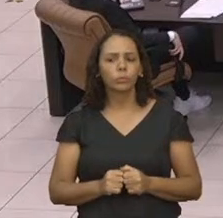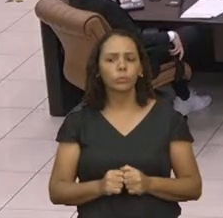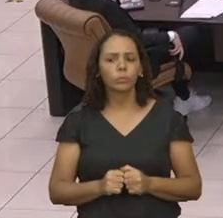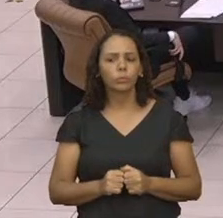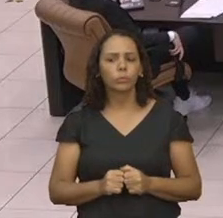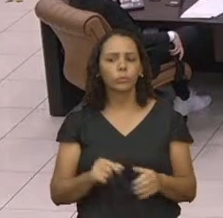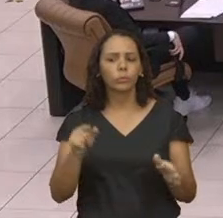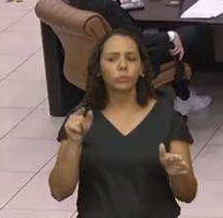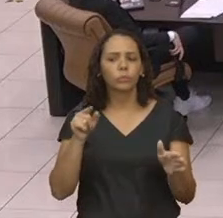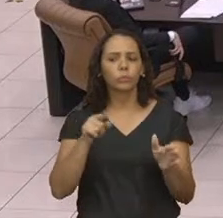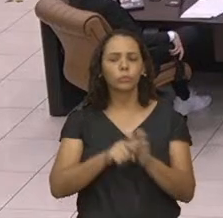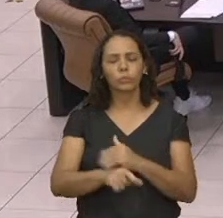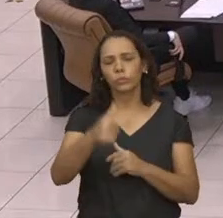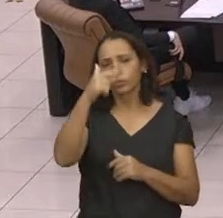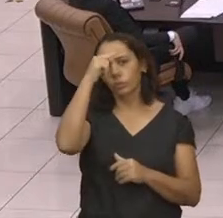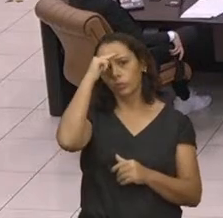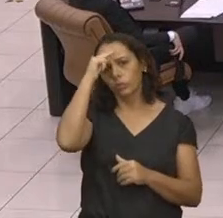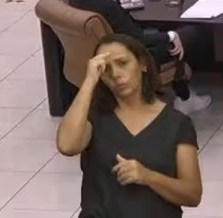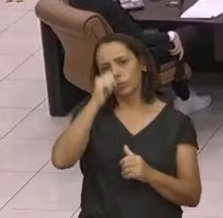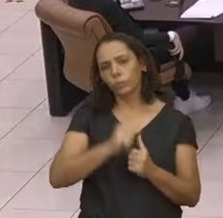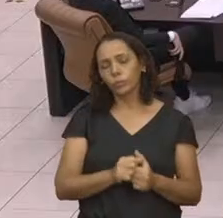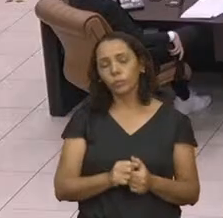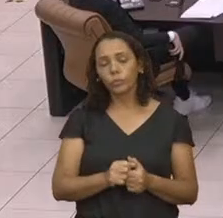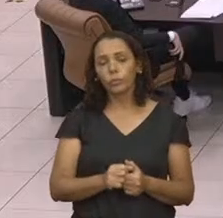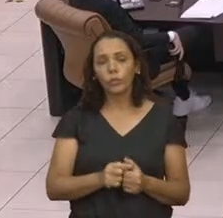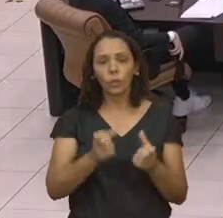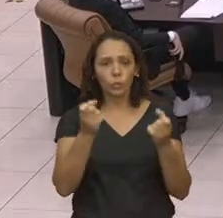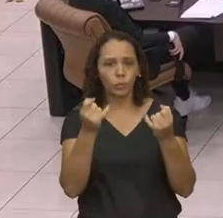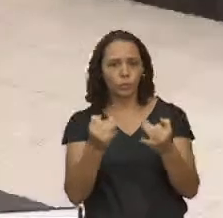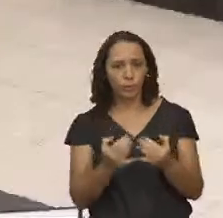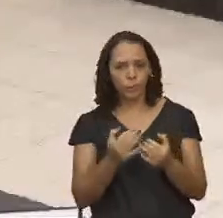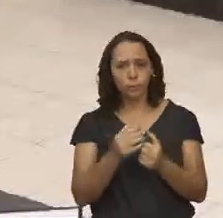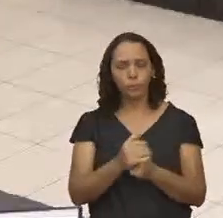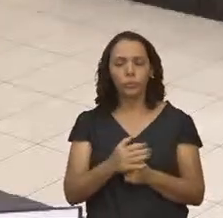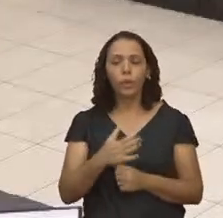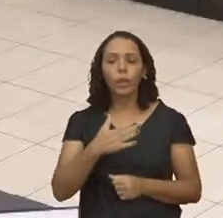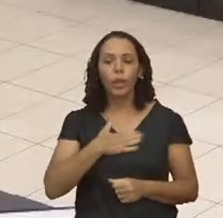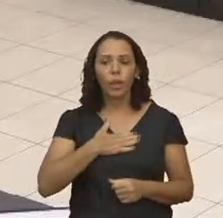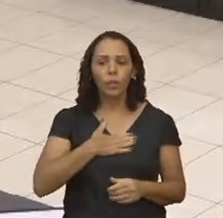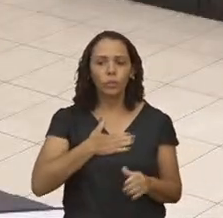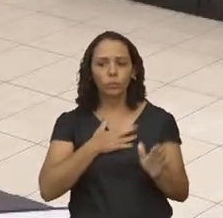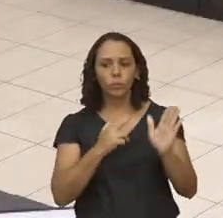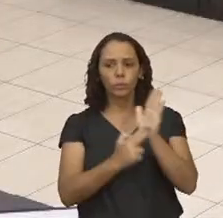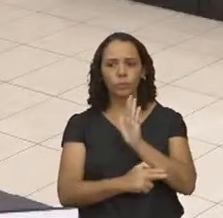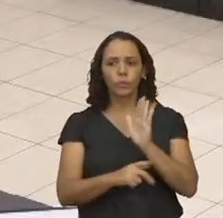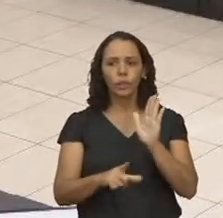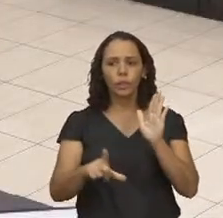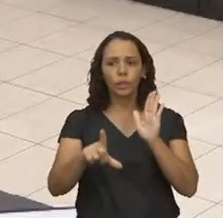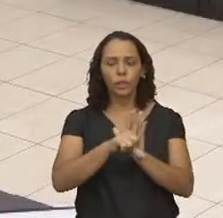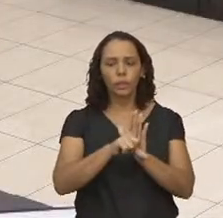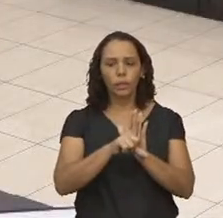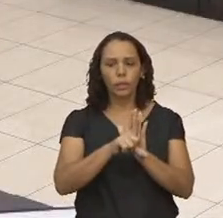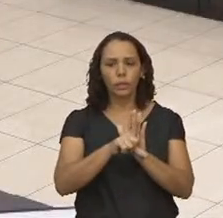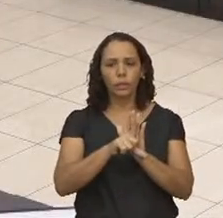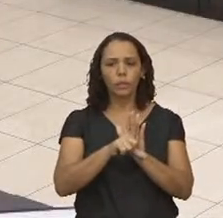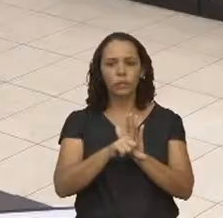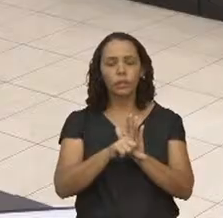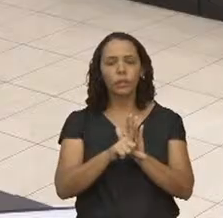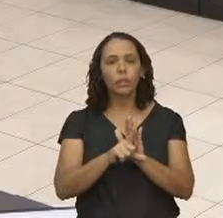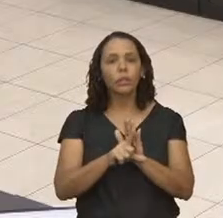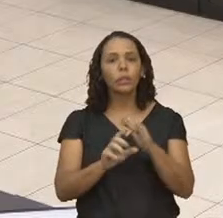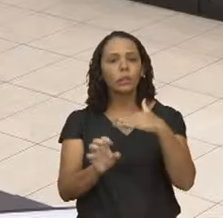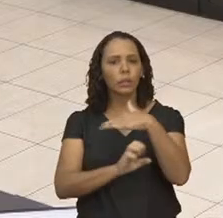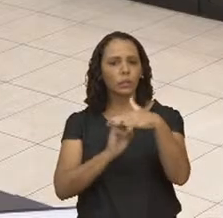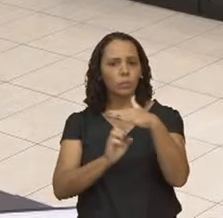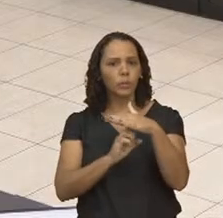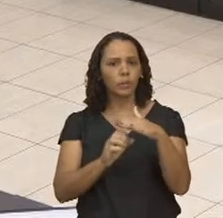Como voto, vereador Luiz Flávio. Justificando o voto, Jean, também é de minha autoria uma lei que afixa nas funerárias o